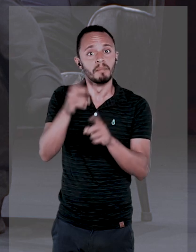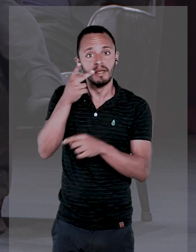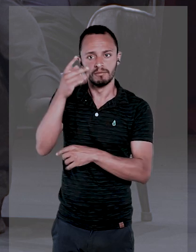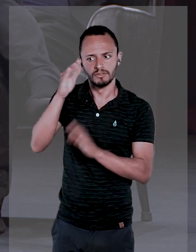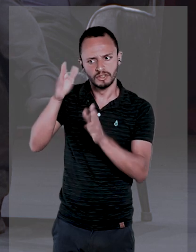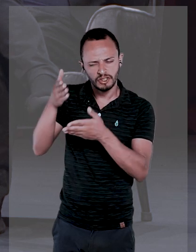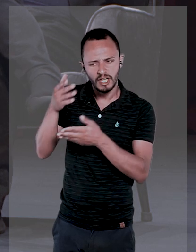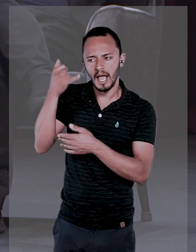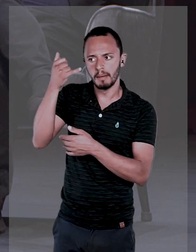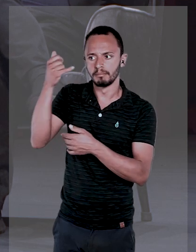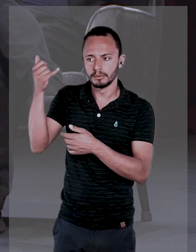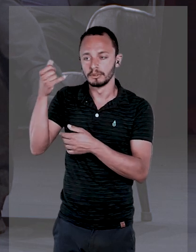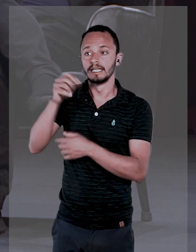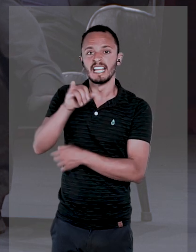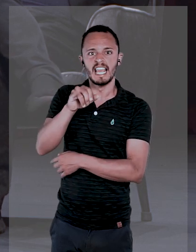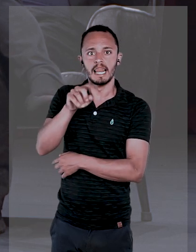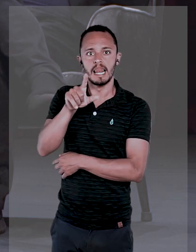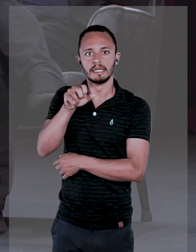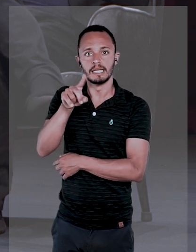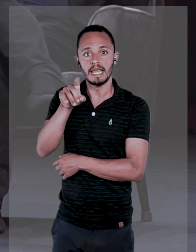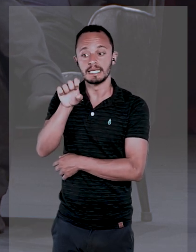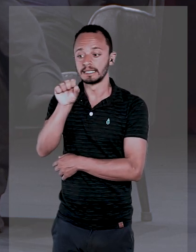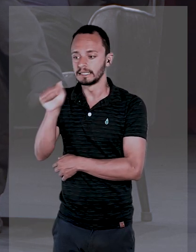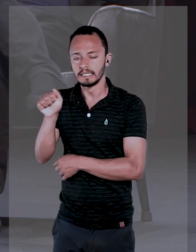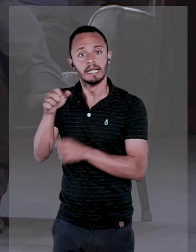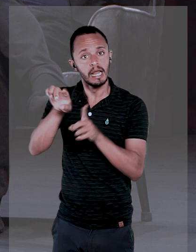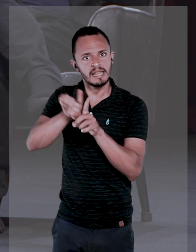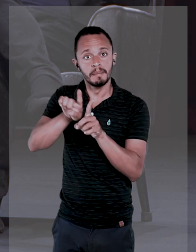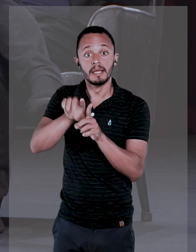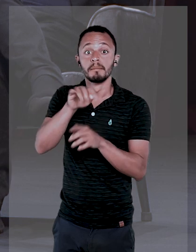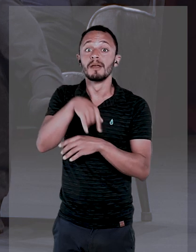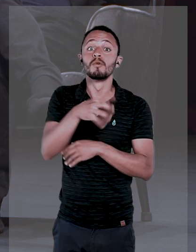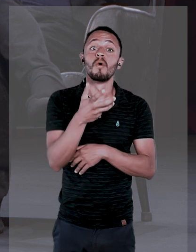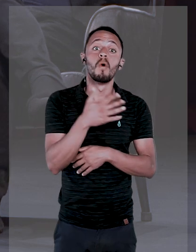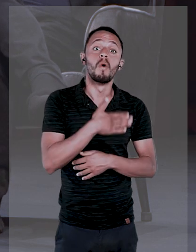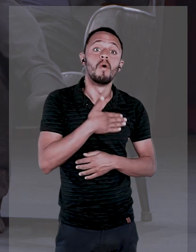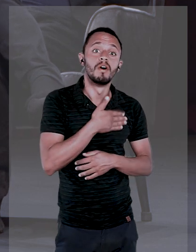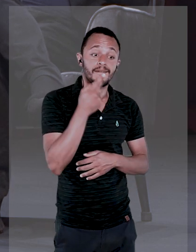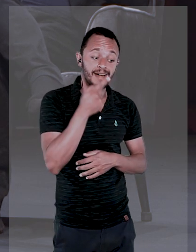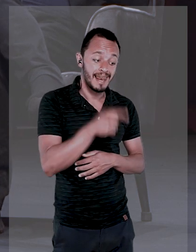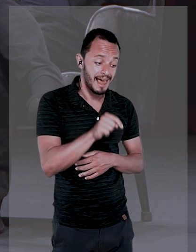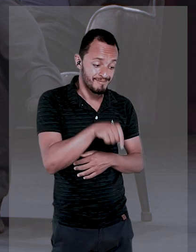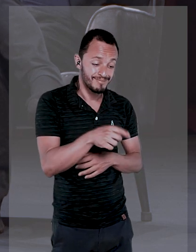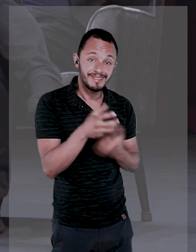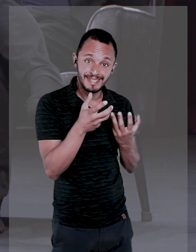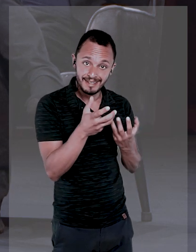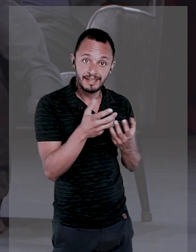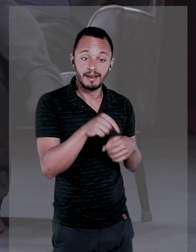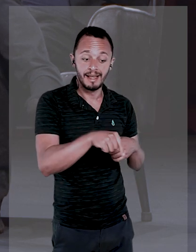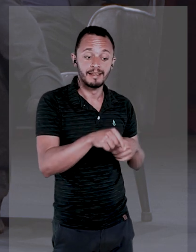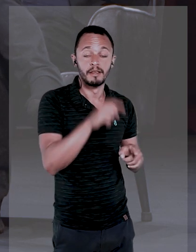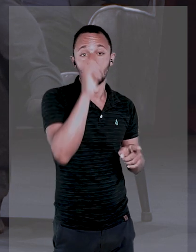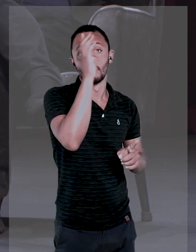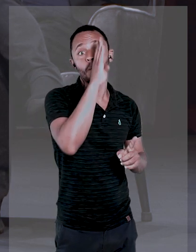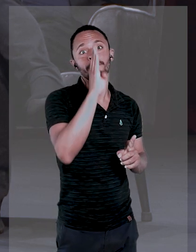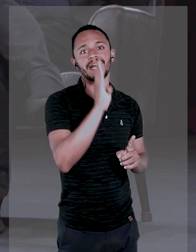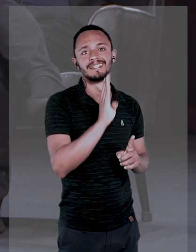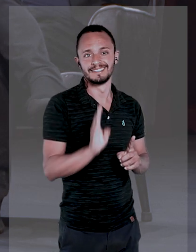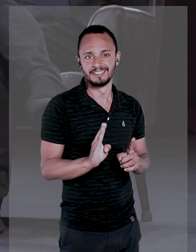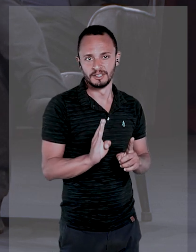uma questão brasileira, de alguma forma, por um livro que pudesse implicar o Brasil. Mas o Brasil,